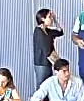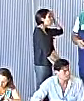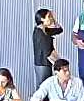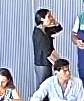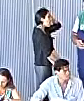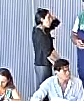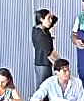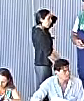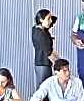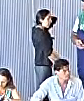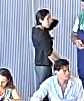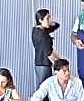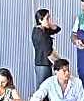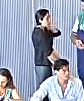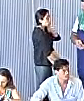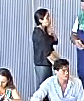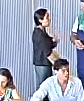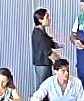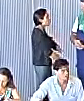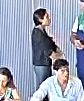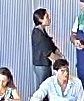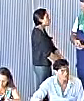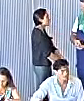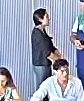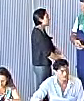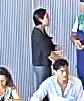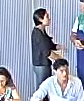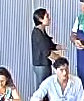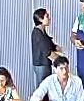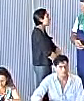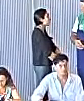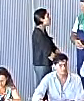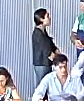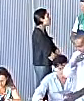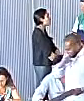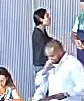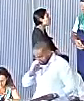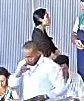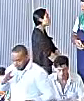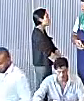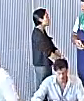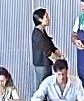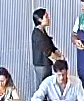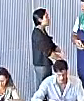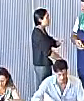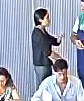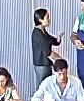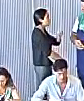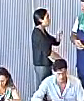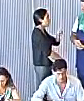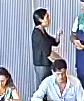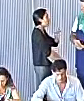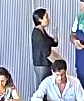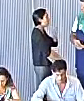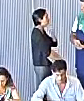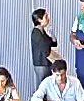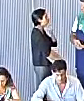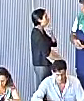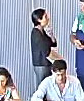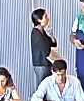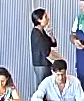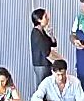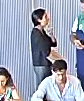reformulada hoje eh ela foi reformulada em 18 de julho de 2018 e